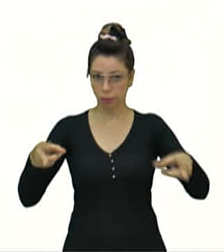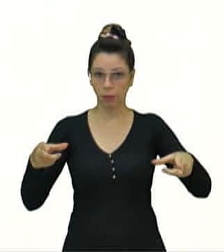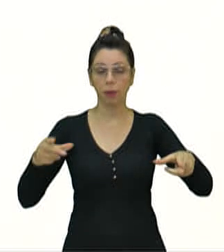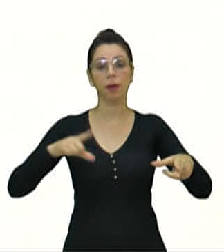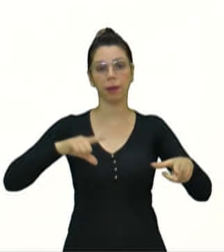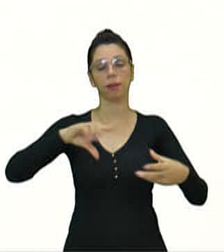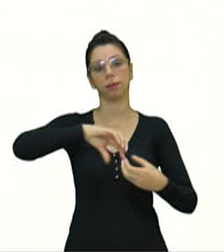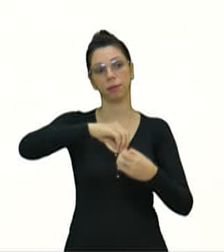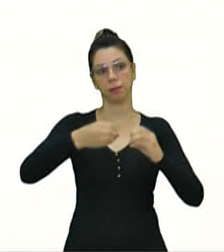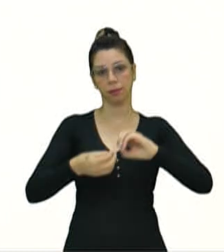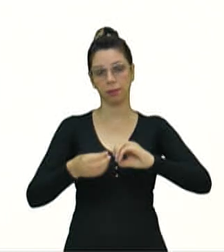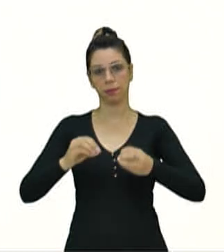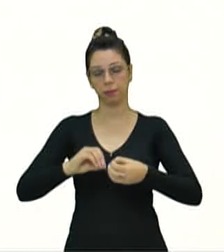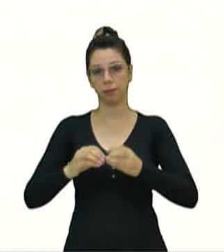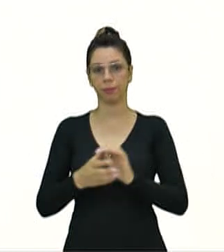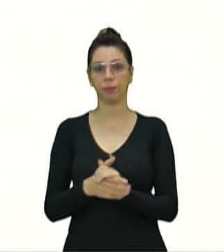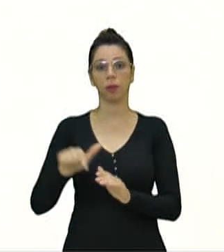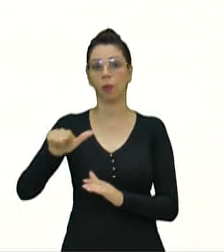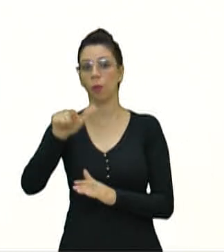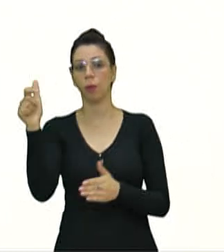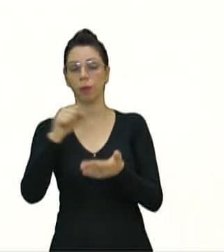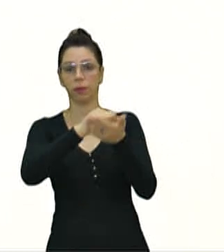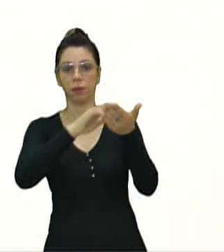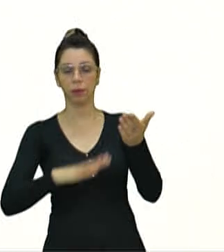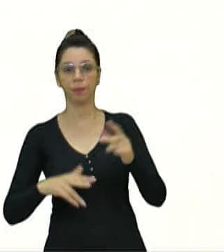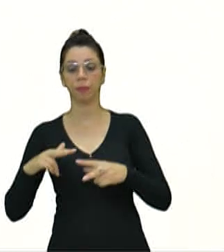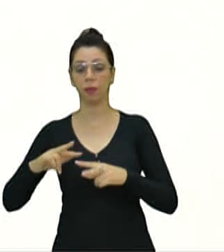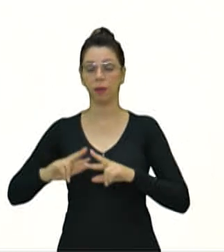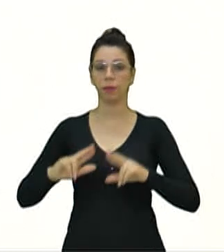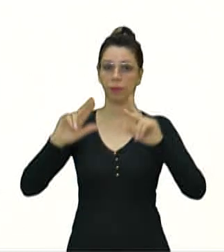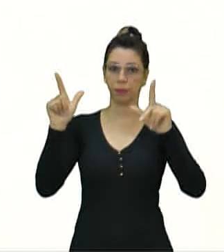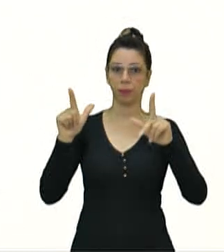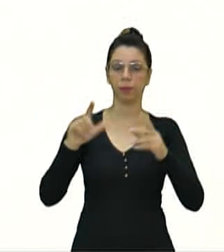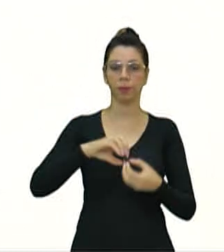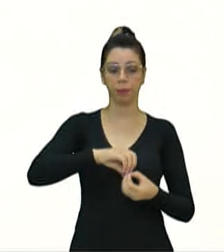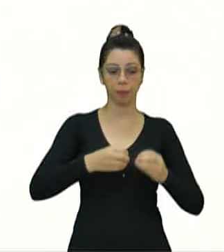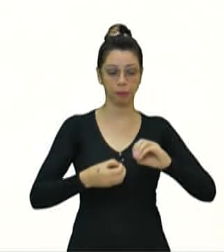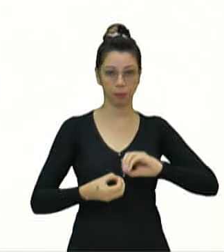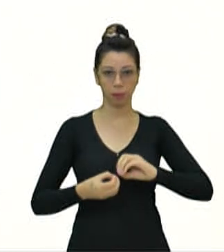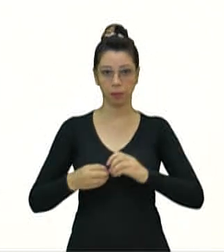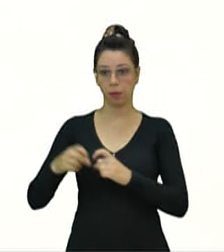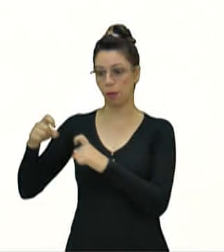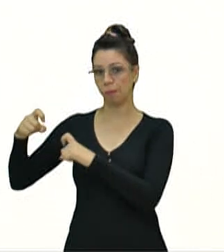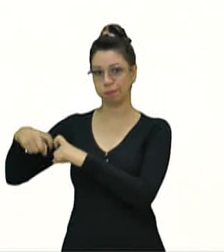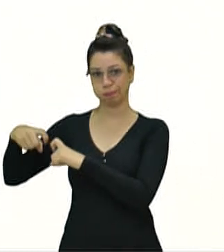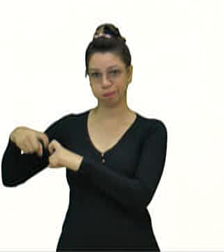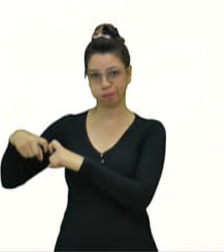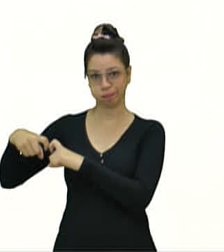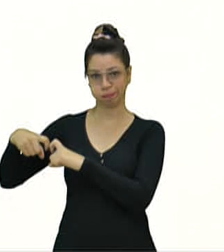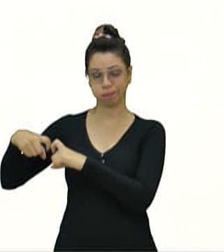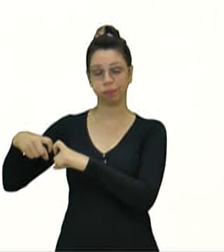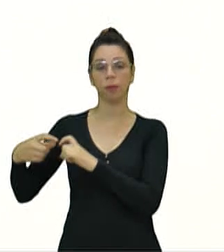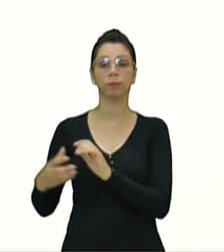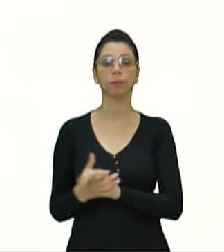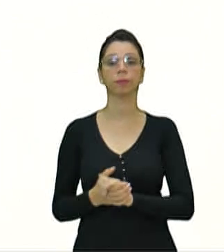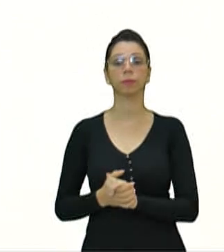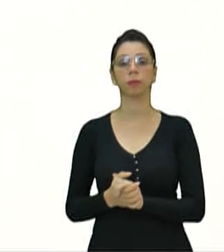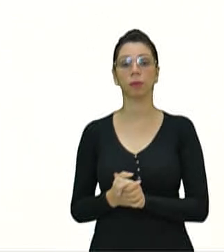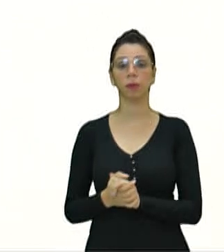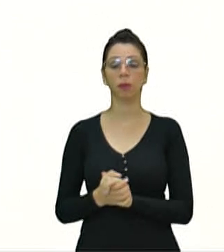assexuada. Outro exercício. A diferença fundamental entre reprodução assexuada e a reprodução sexuada é que